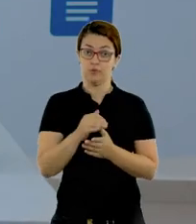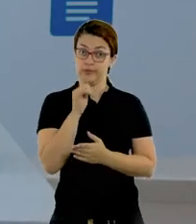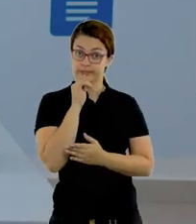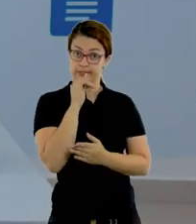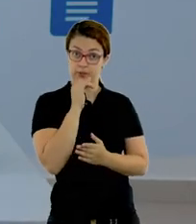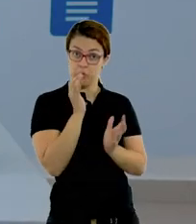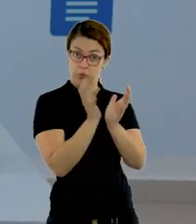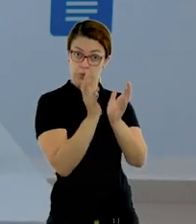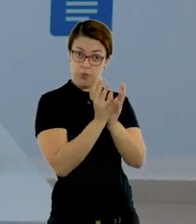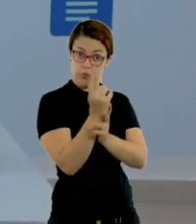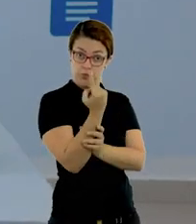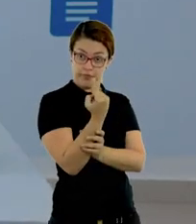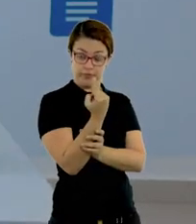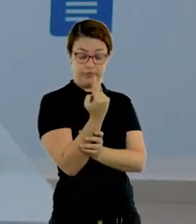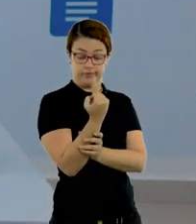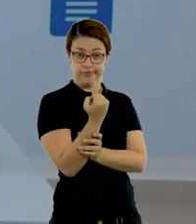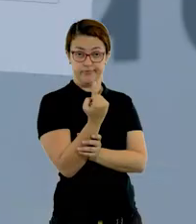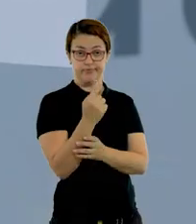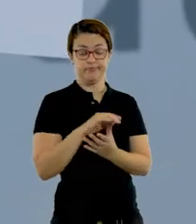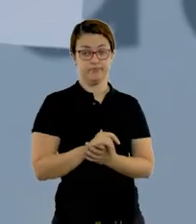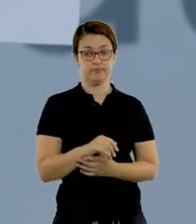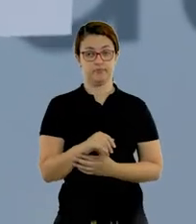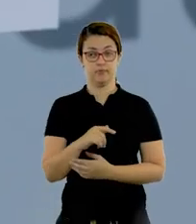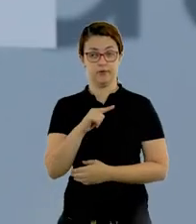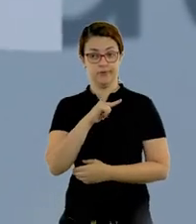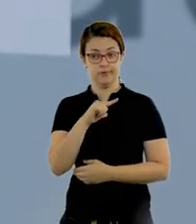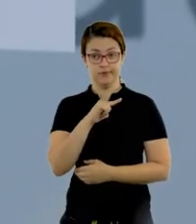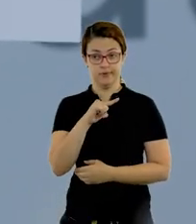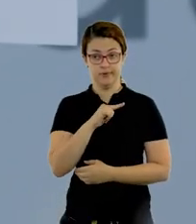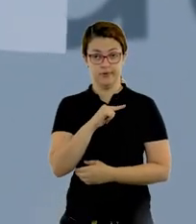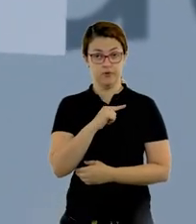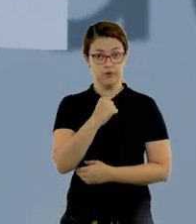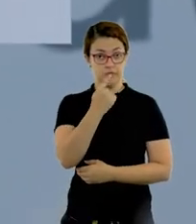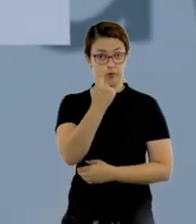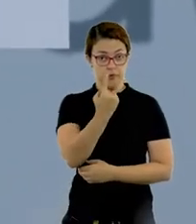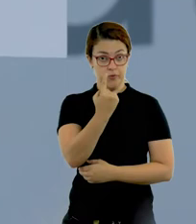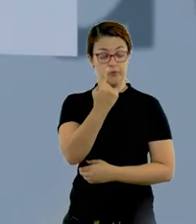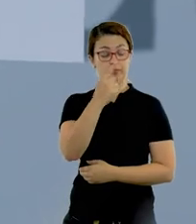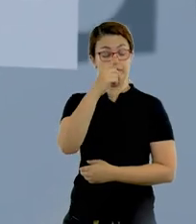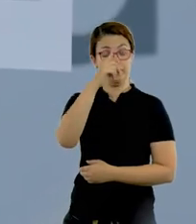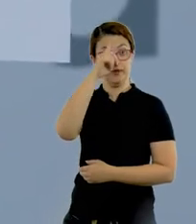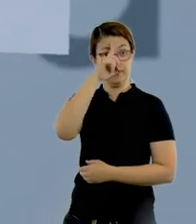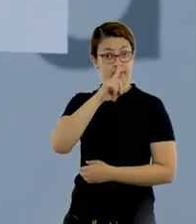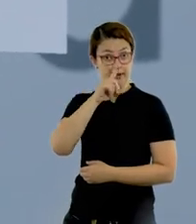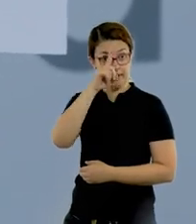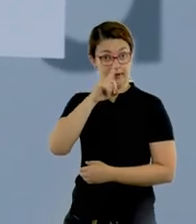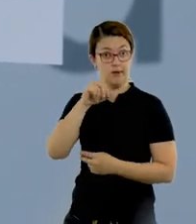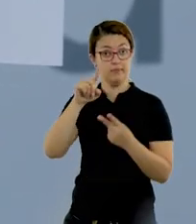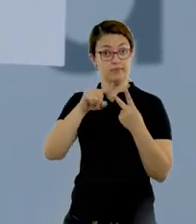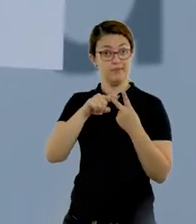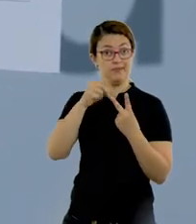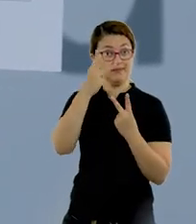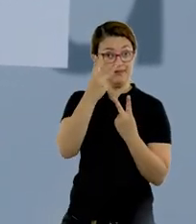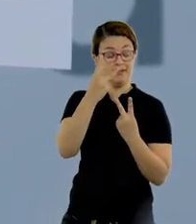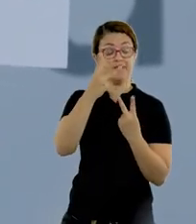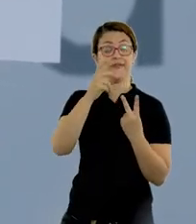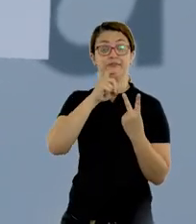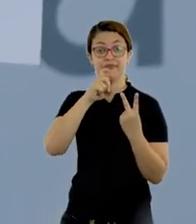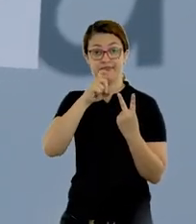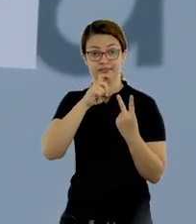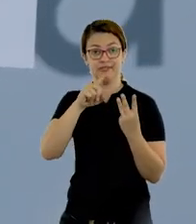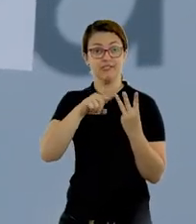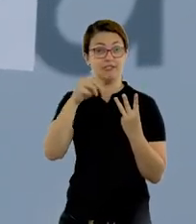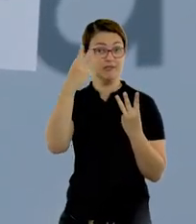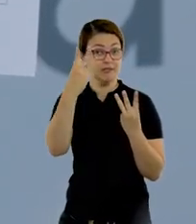o primeiro grupo como exemplo, tá? Então, no primeiro grupo eu tenho uma ficha amarela, três fichas